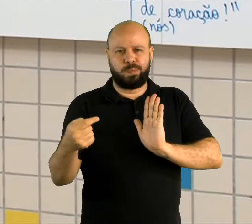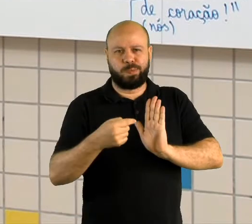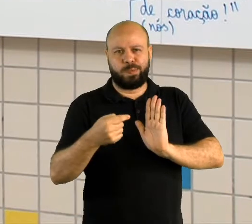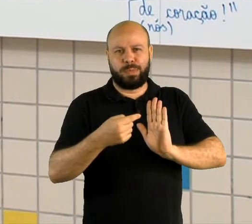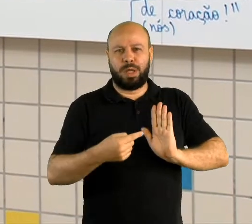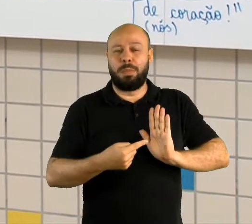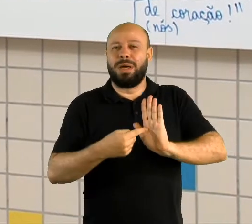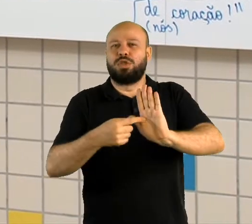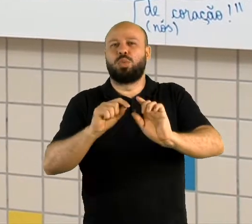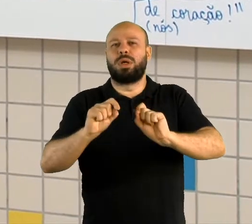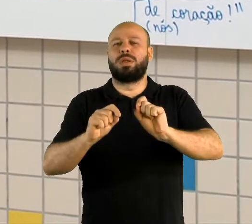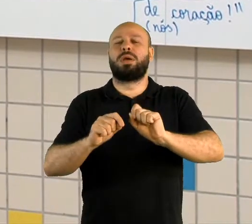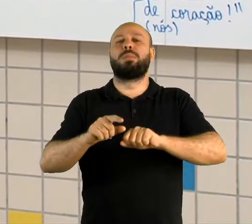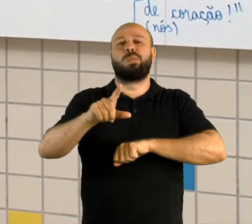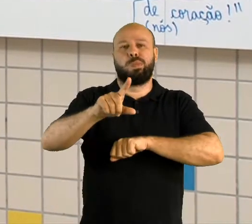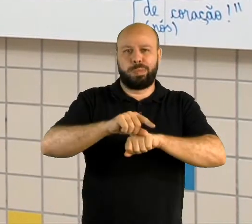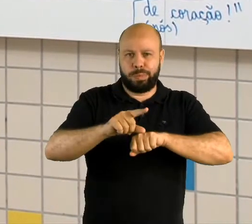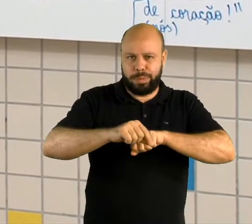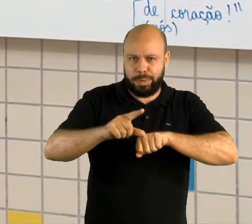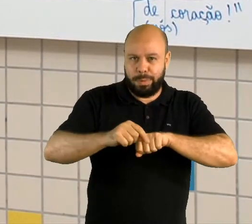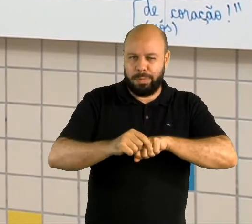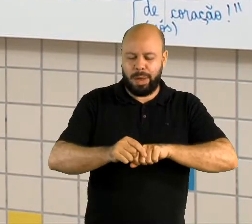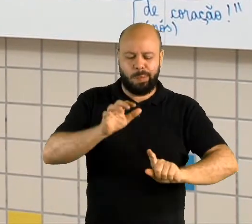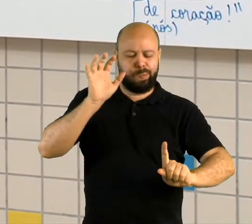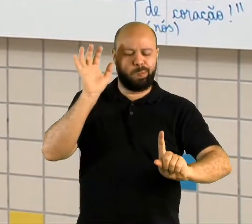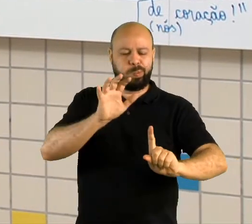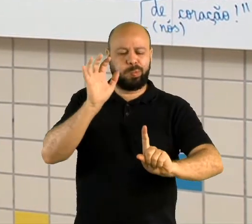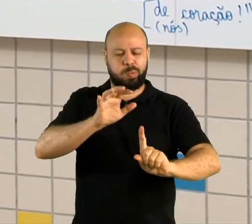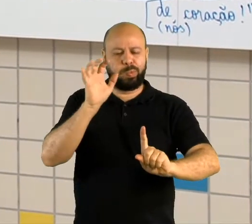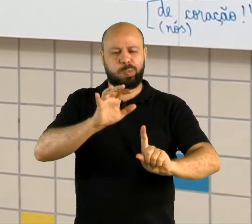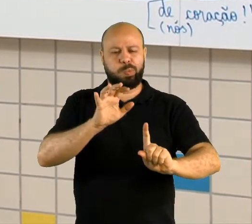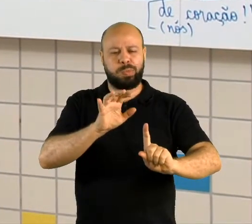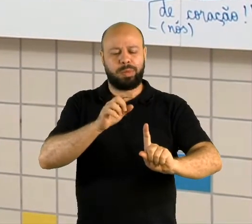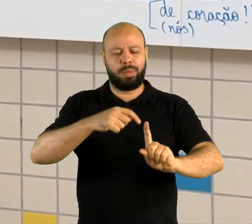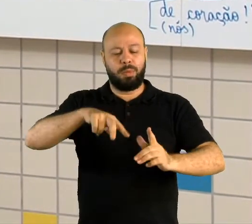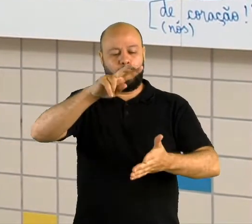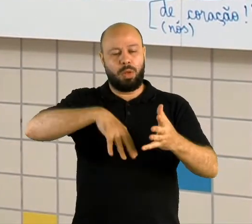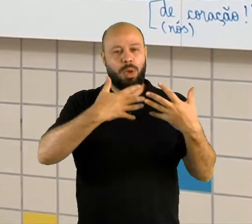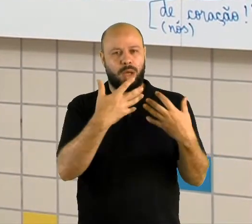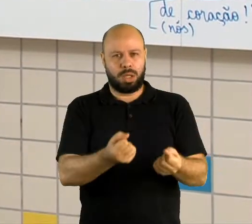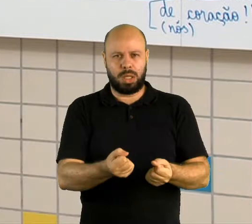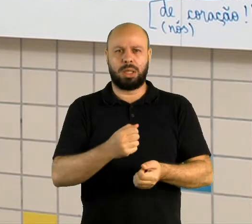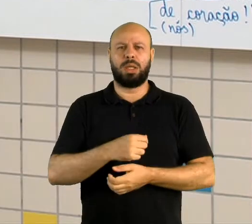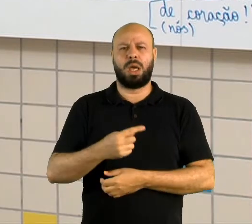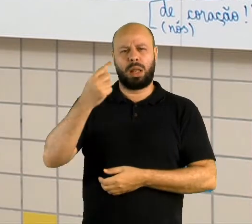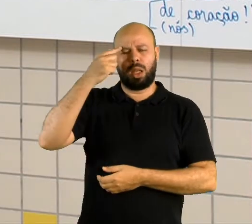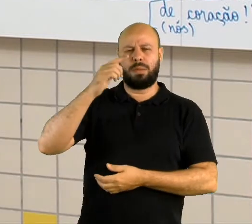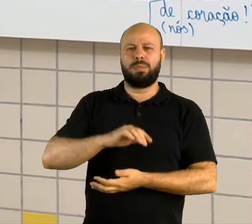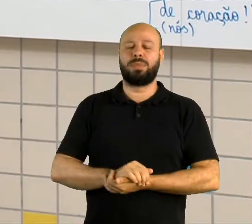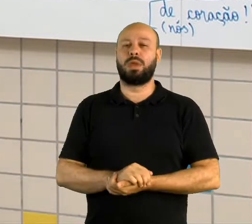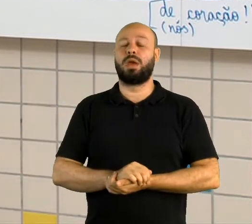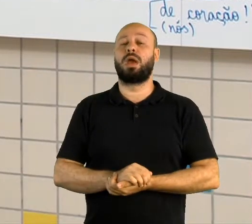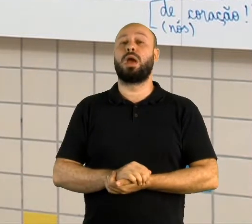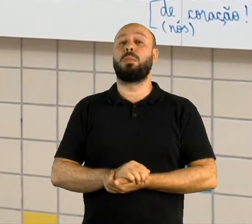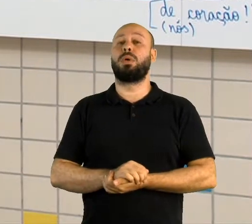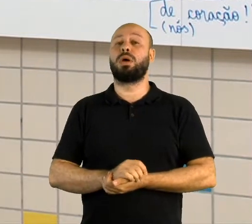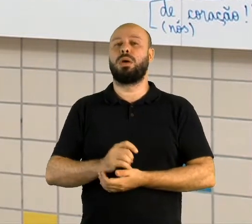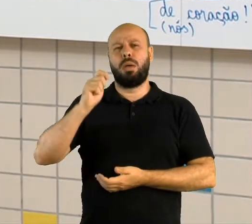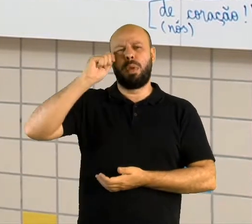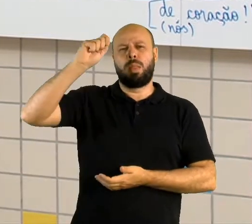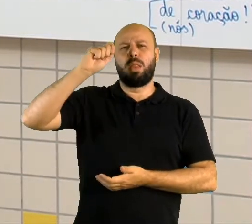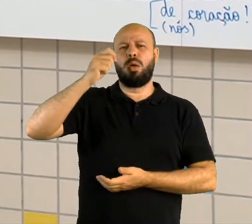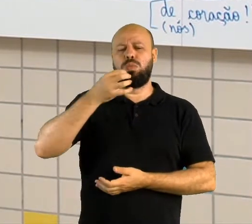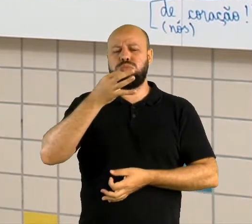apresenta muita argumentação e persuasão. Como o autor ele vai emitir sua opinião sobre